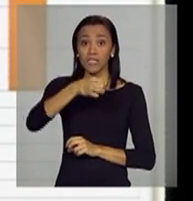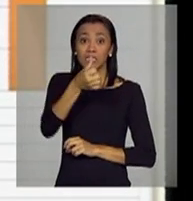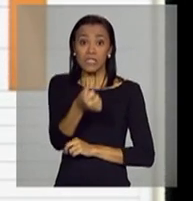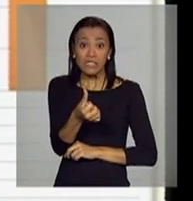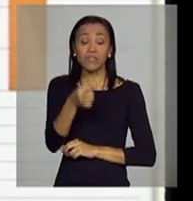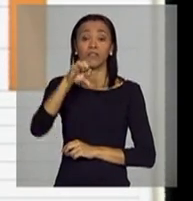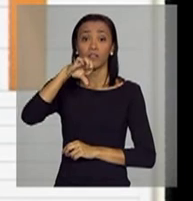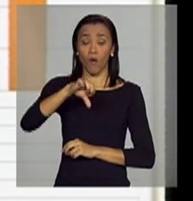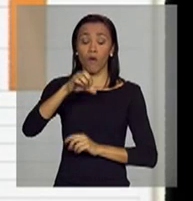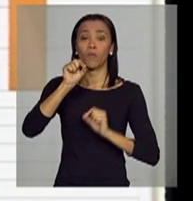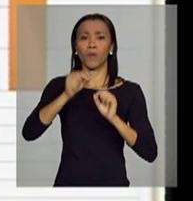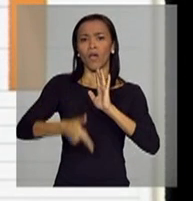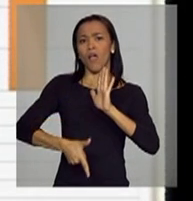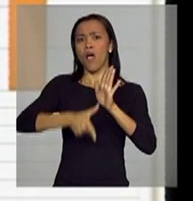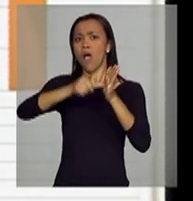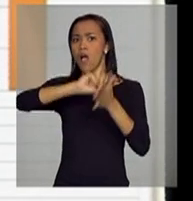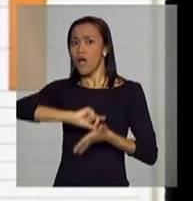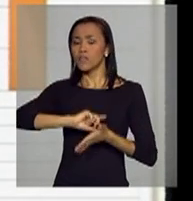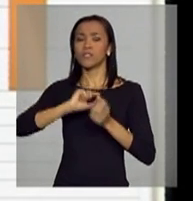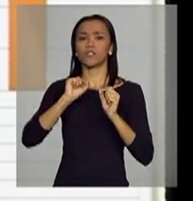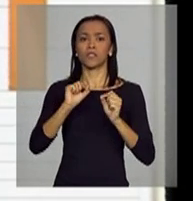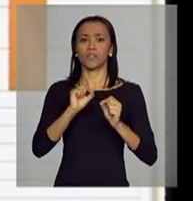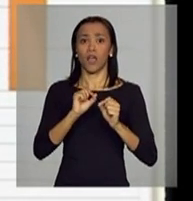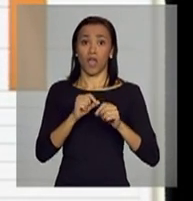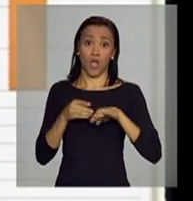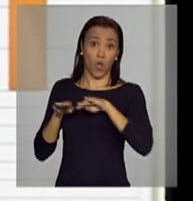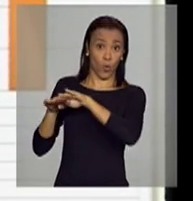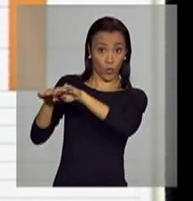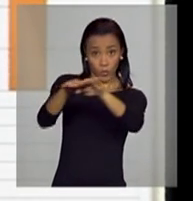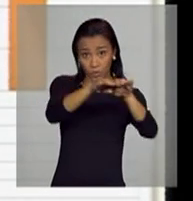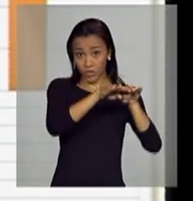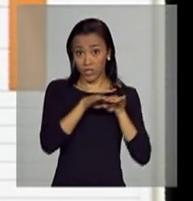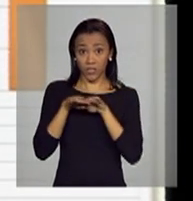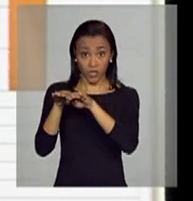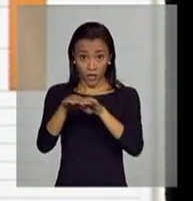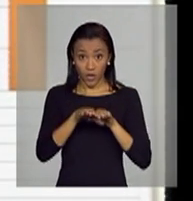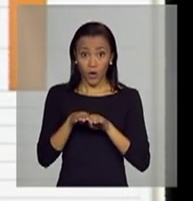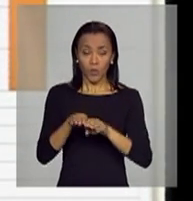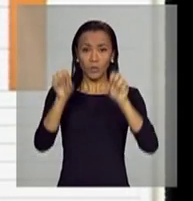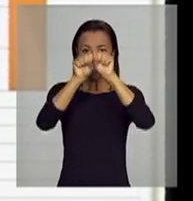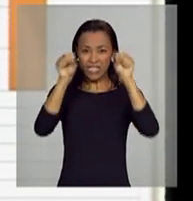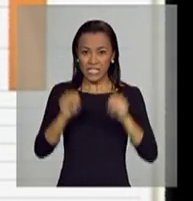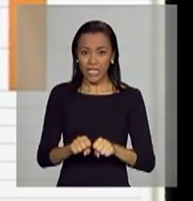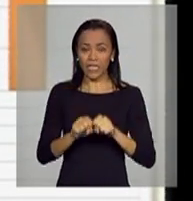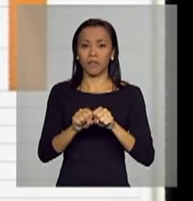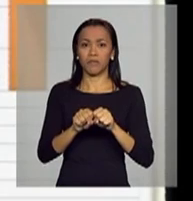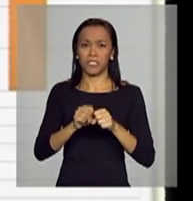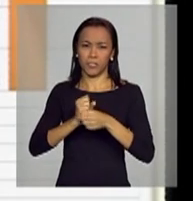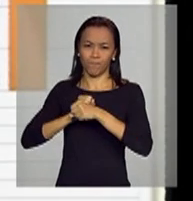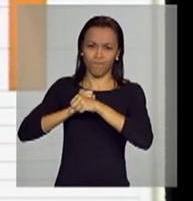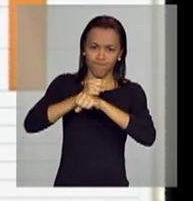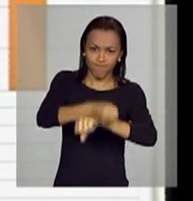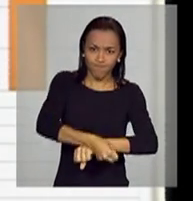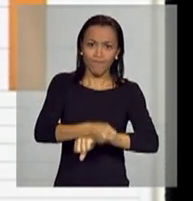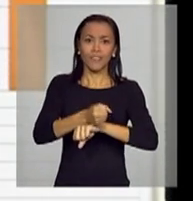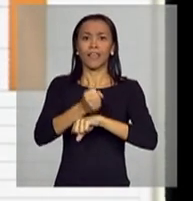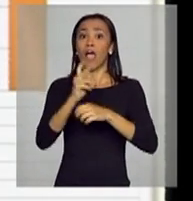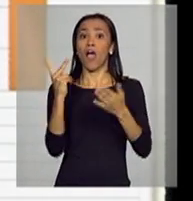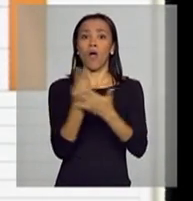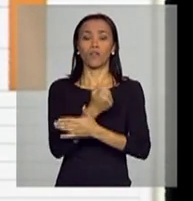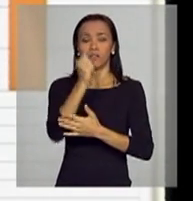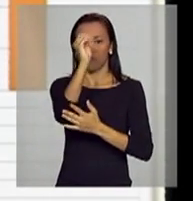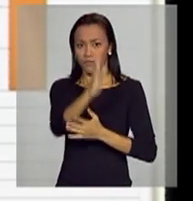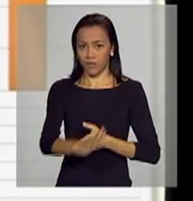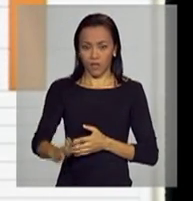1969, antes da unificação do sistema de repressão, antes da montagem do sistema de repressão nacional,